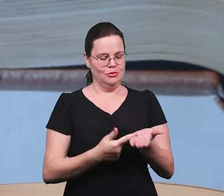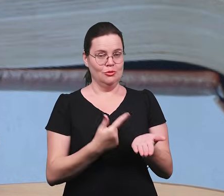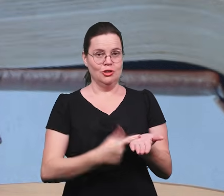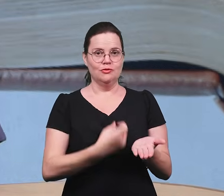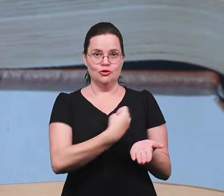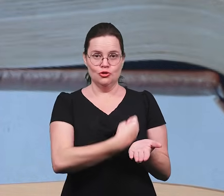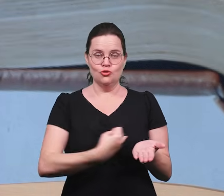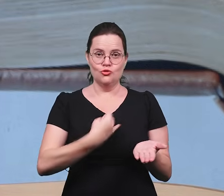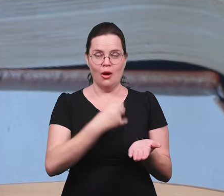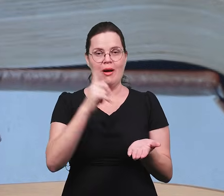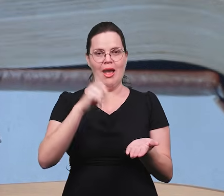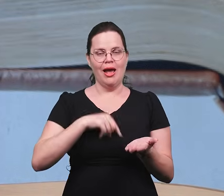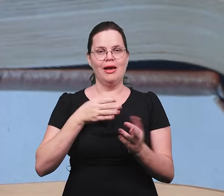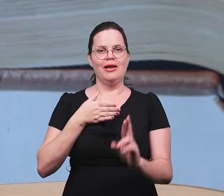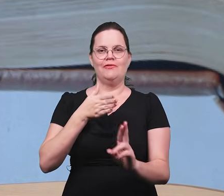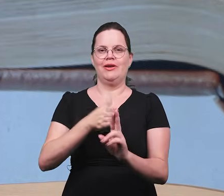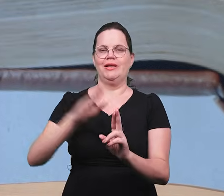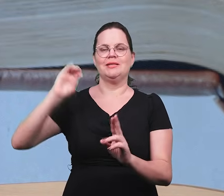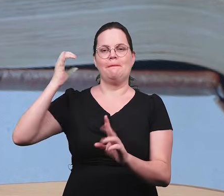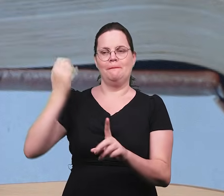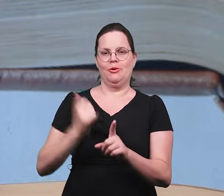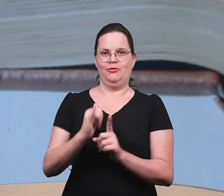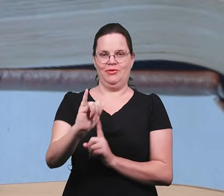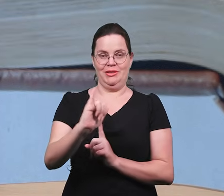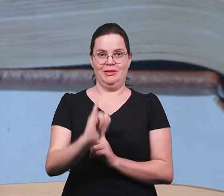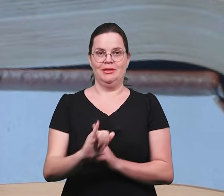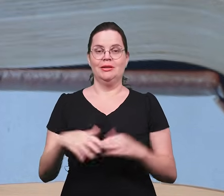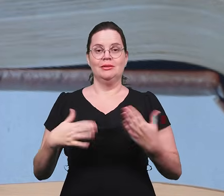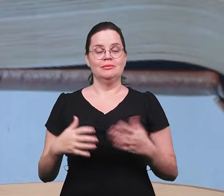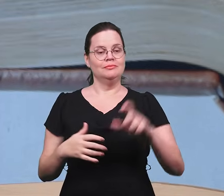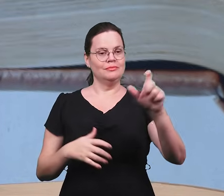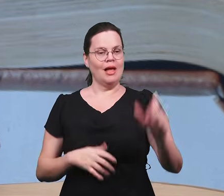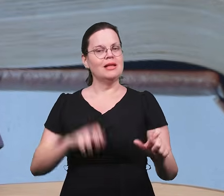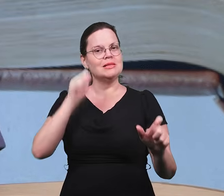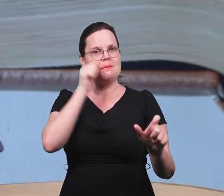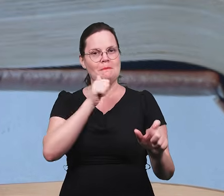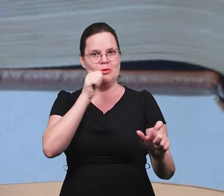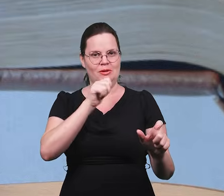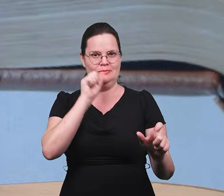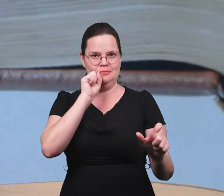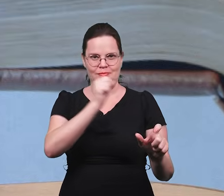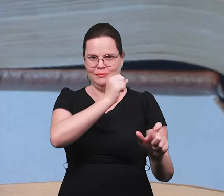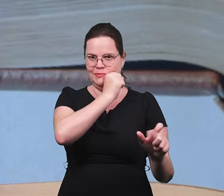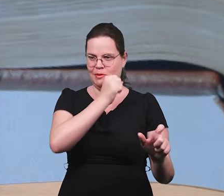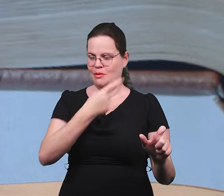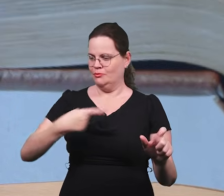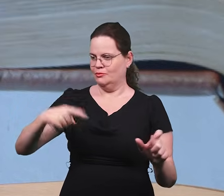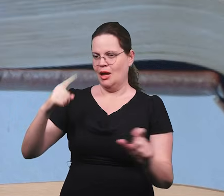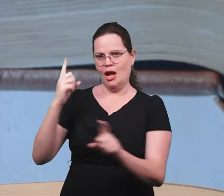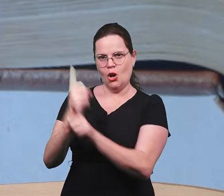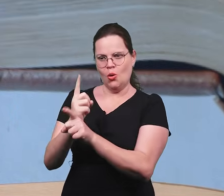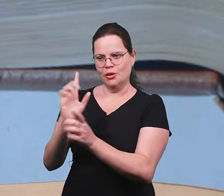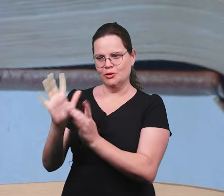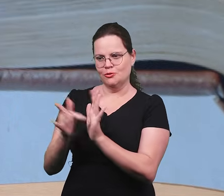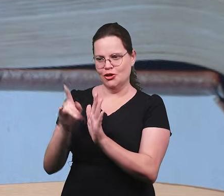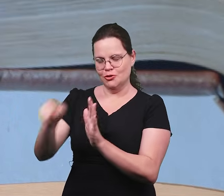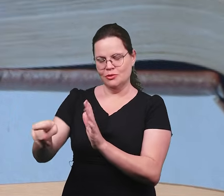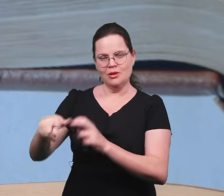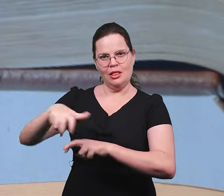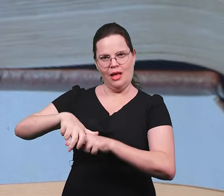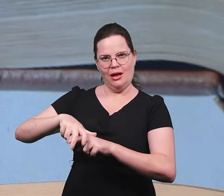né? Então esse encontro aqui dessa mulher é um encontro profético dessa mulher com o Senhor